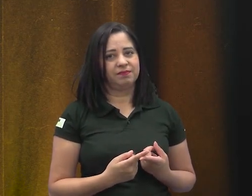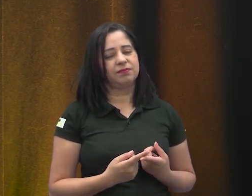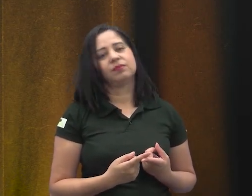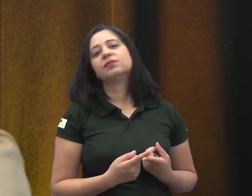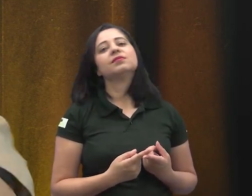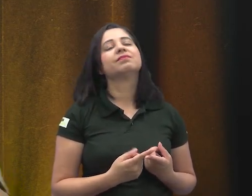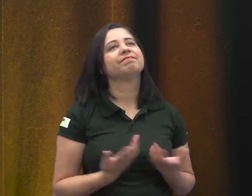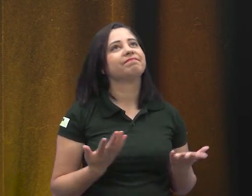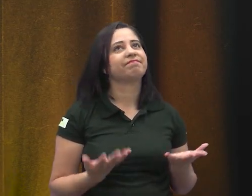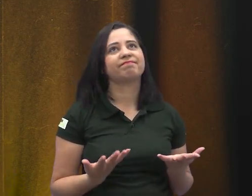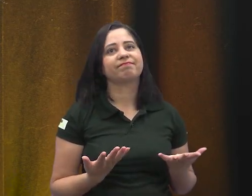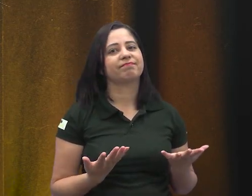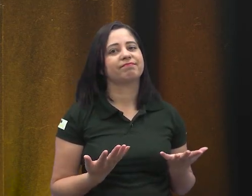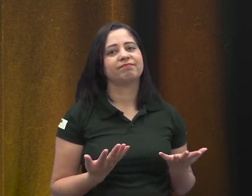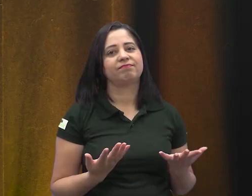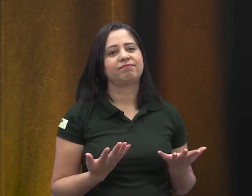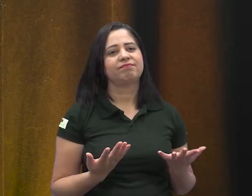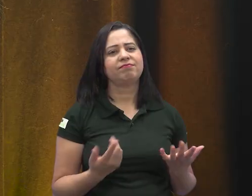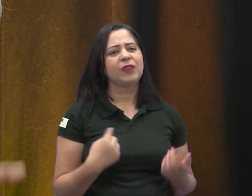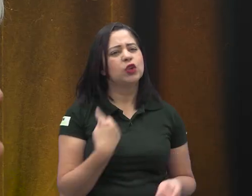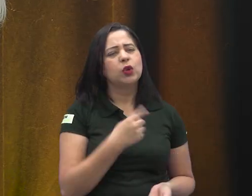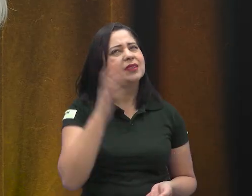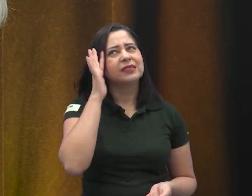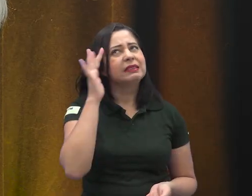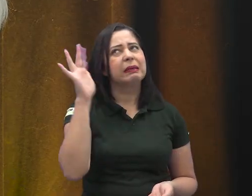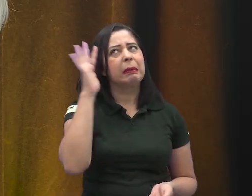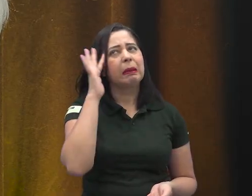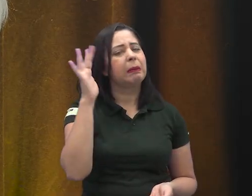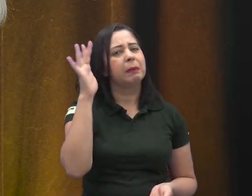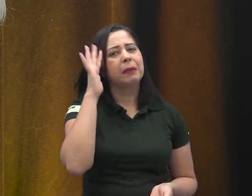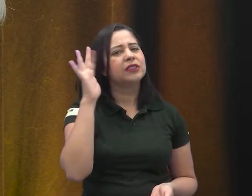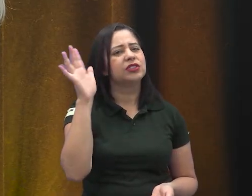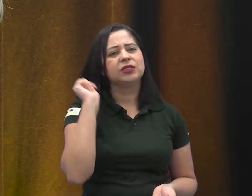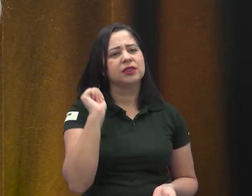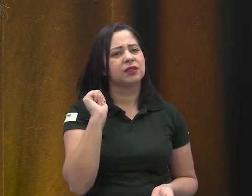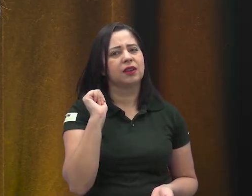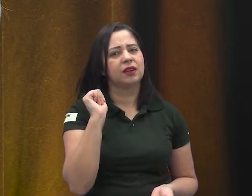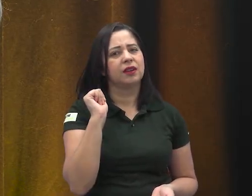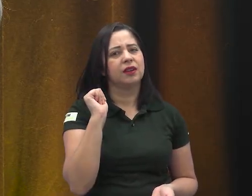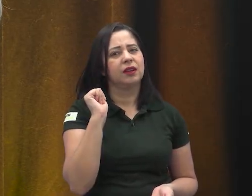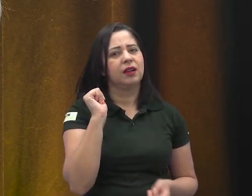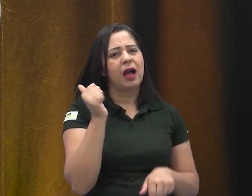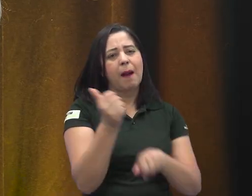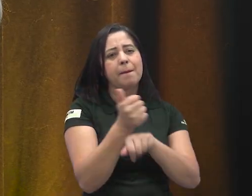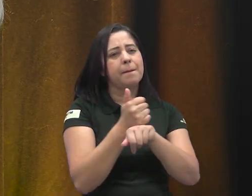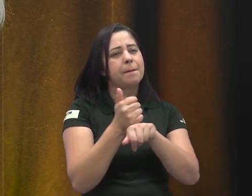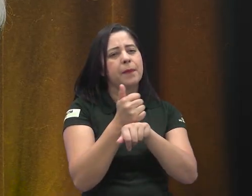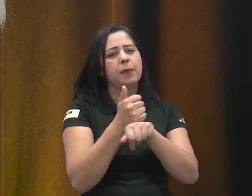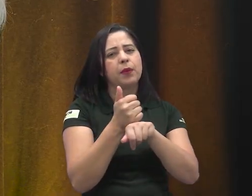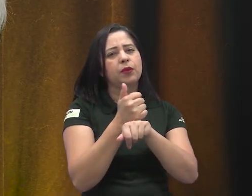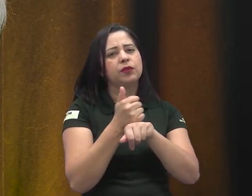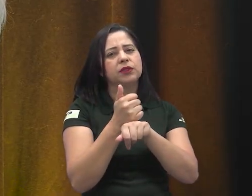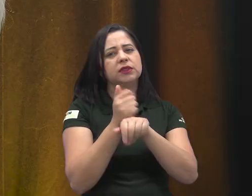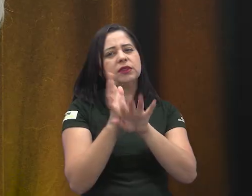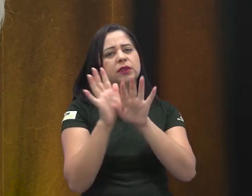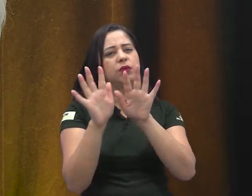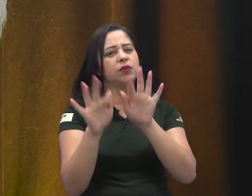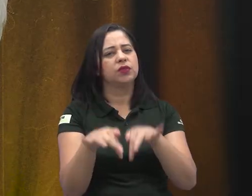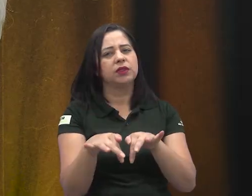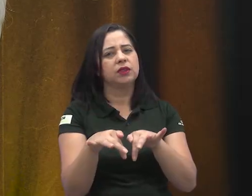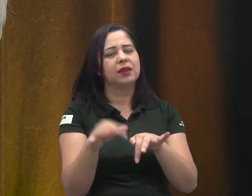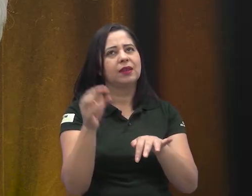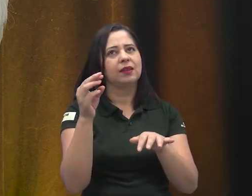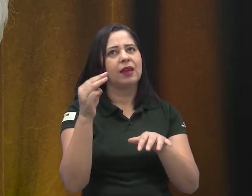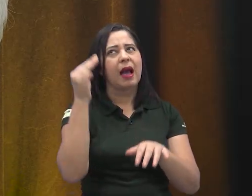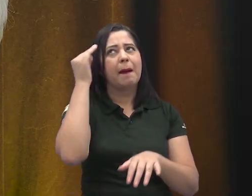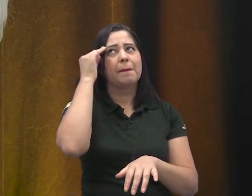a gente nunca imagina que acabar a profissão tirando da gente o que a gente mais precisa, que é a